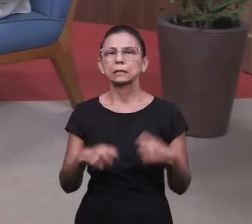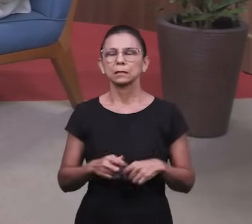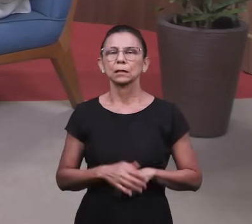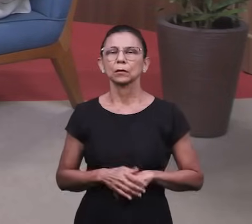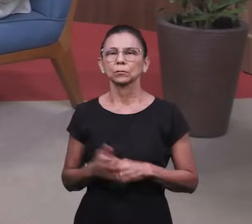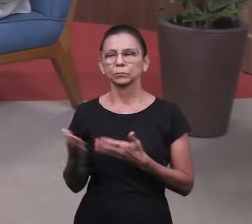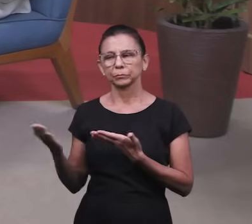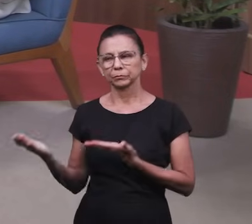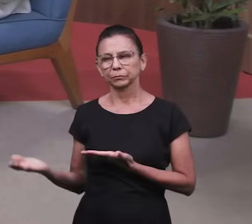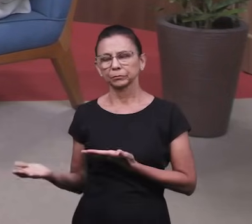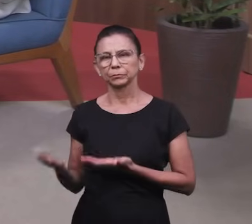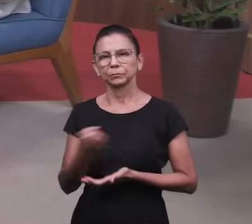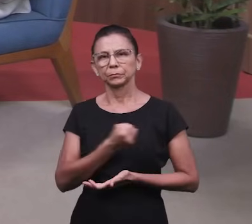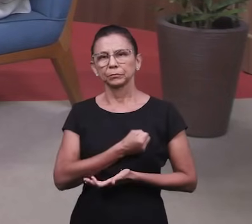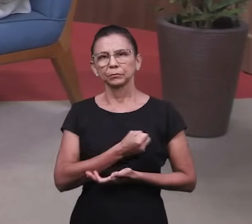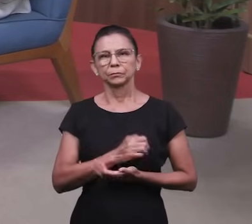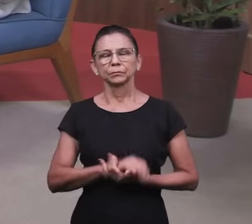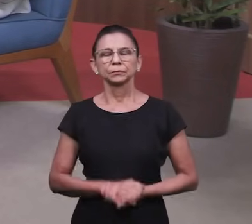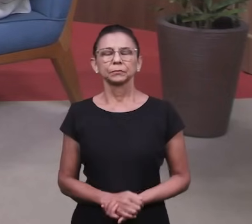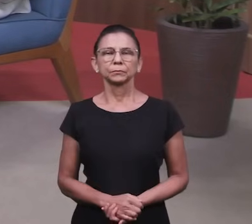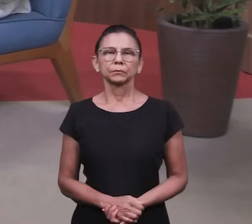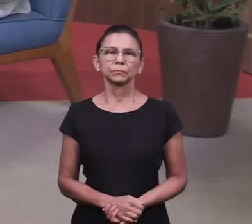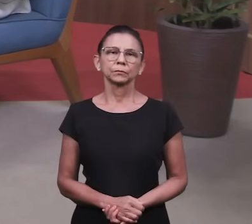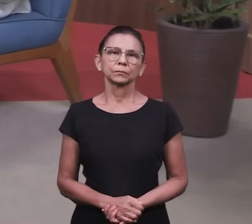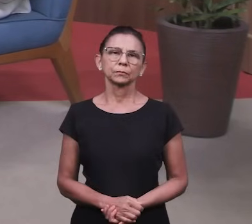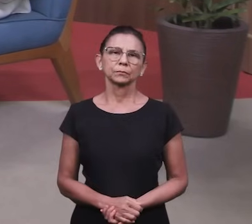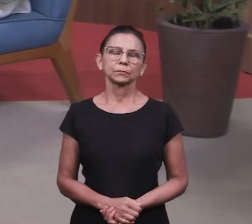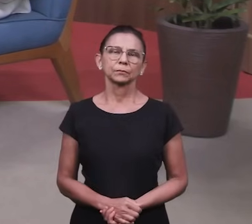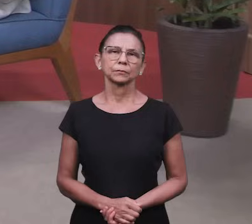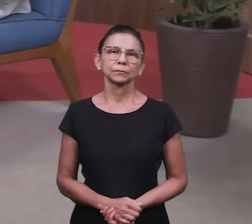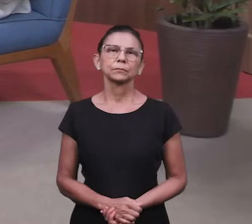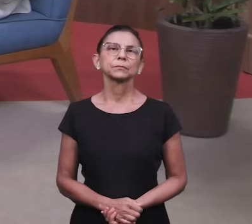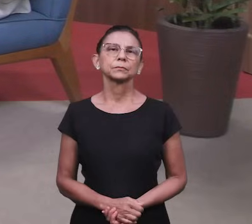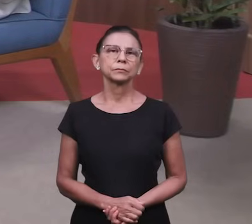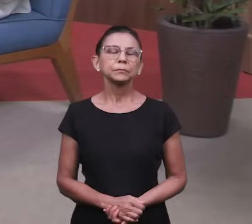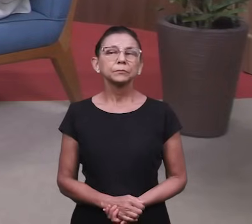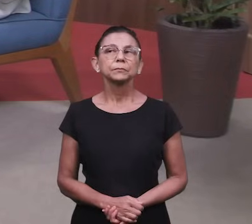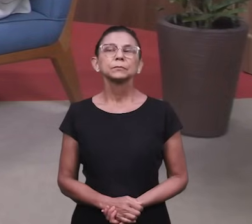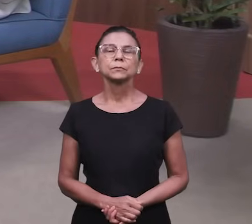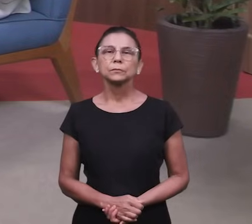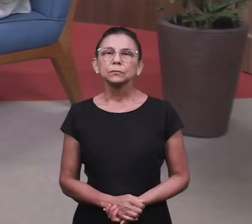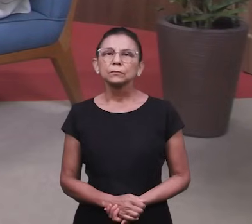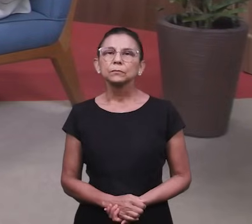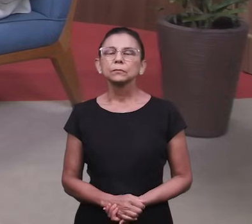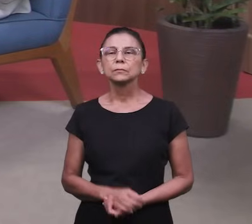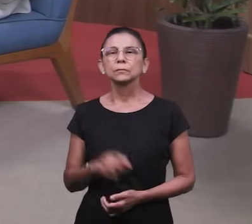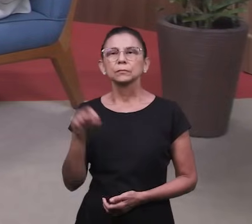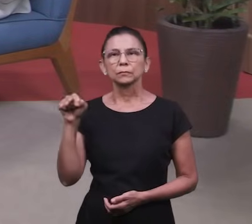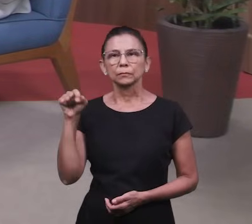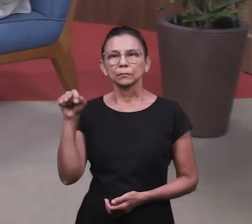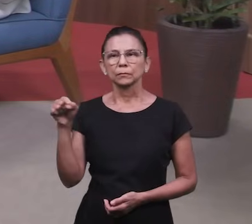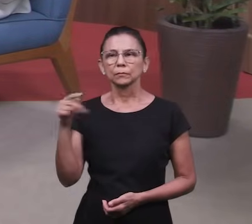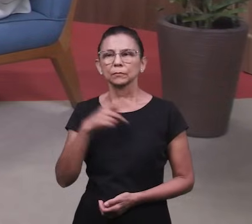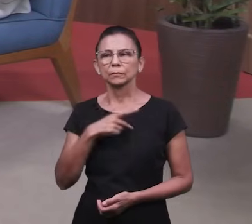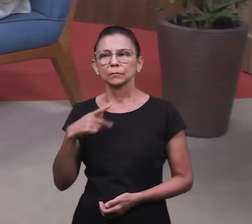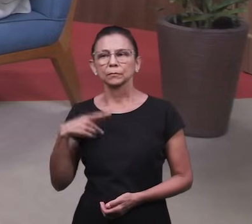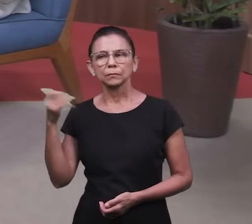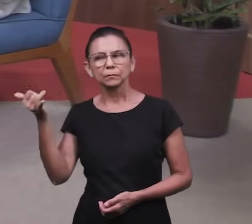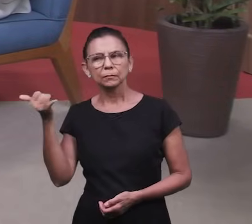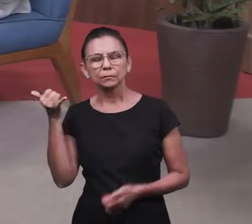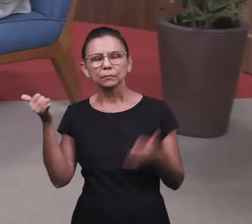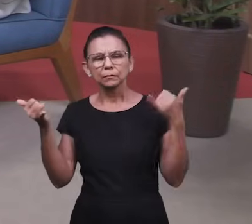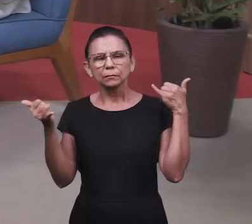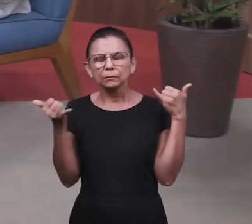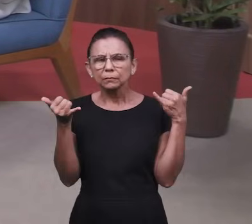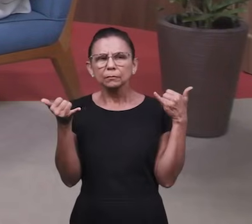número que está aparecendo aí na tela, 0800 707 3076. Do outro lado da linha, um pastor vai te atender, vai transmitir uma